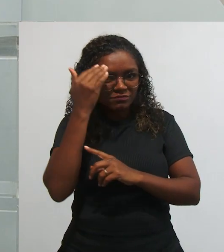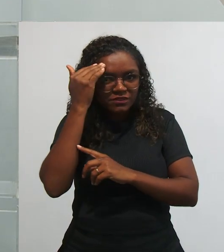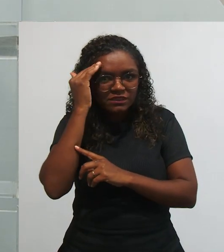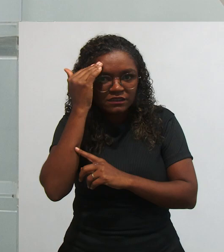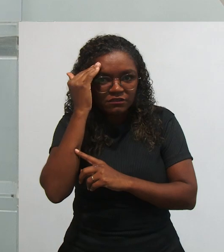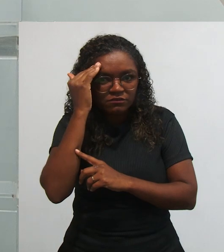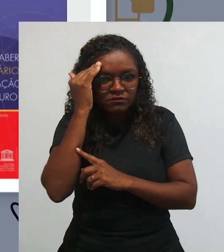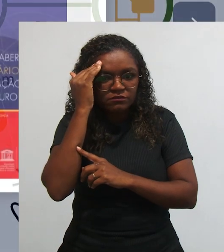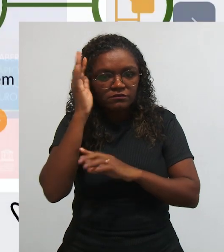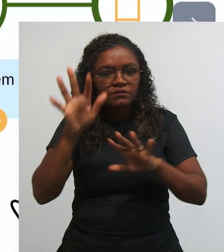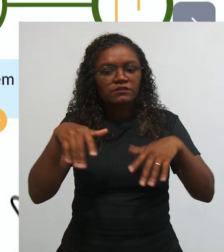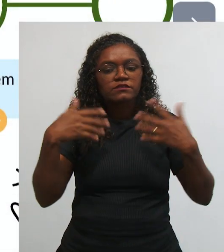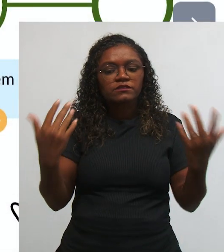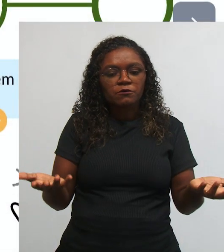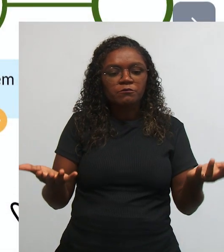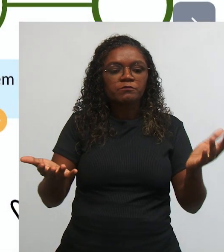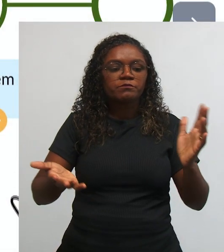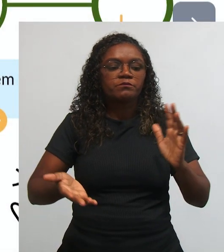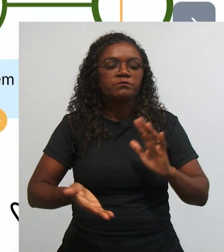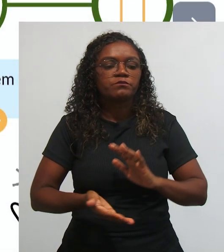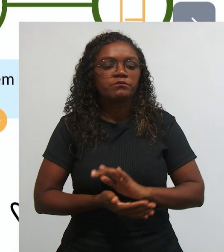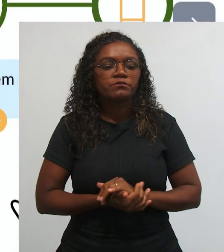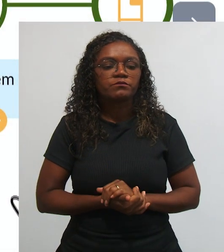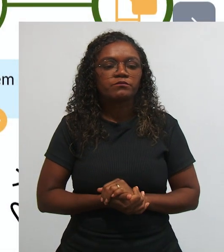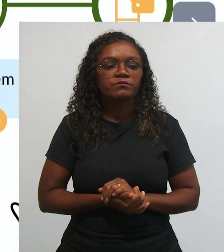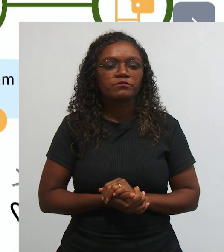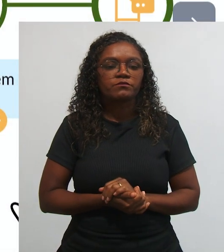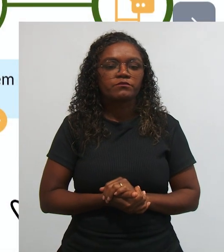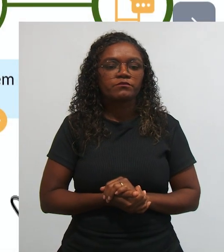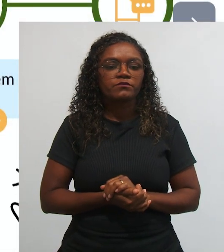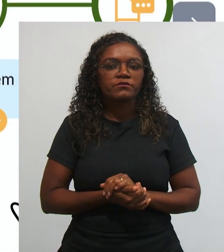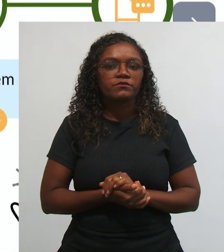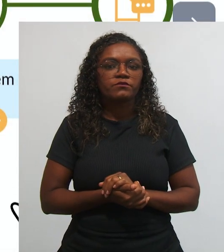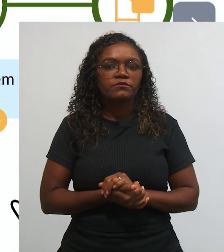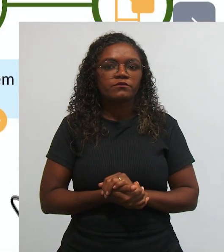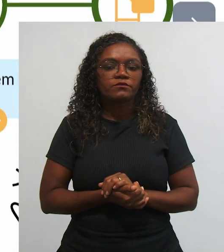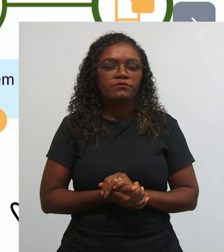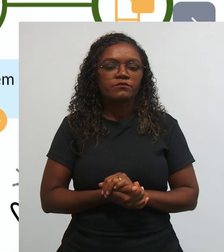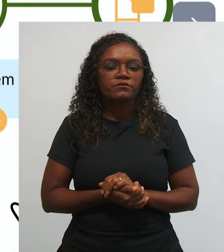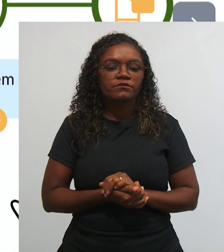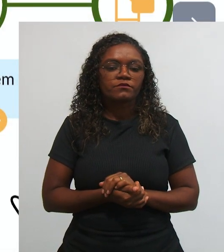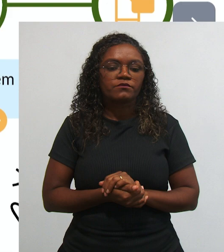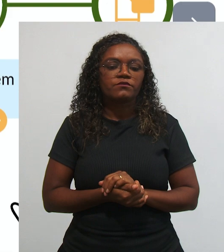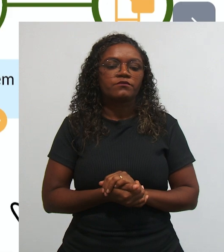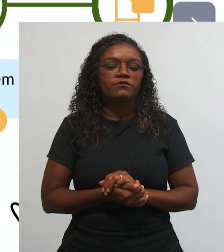certo? Bom, e aí, o que a gente tem? Além do